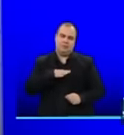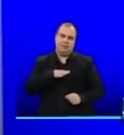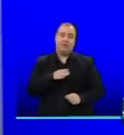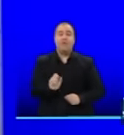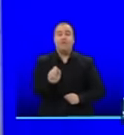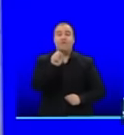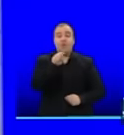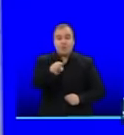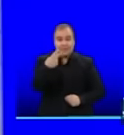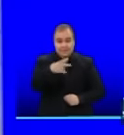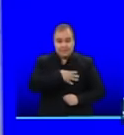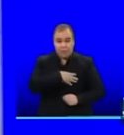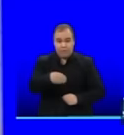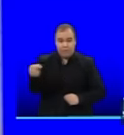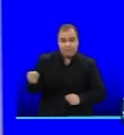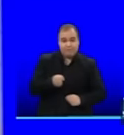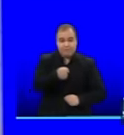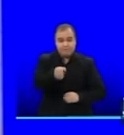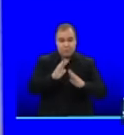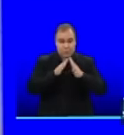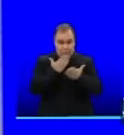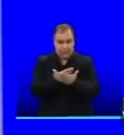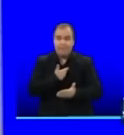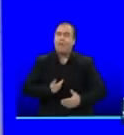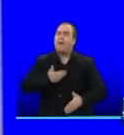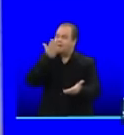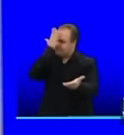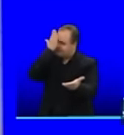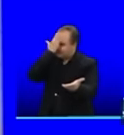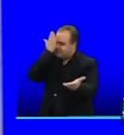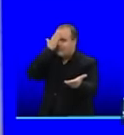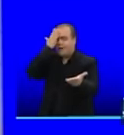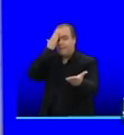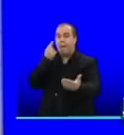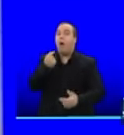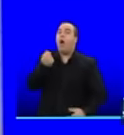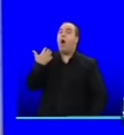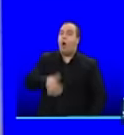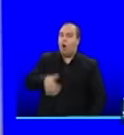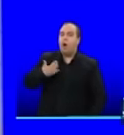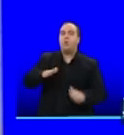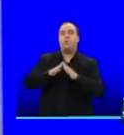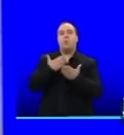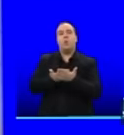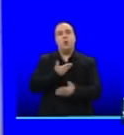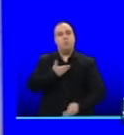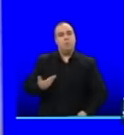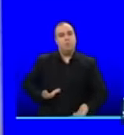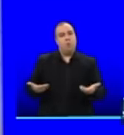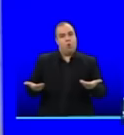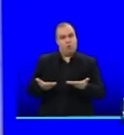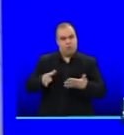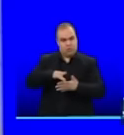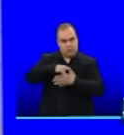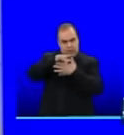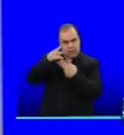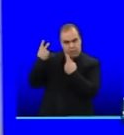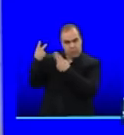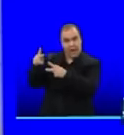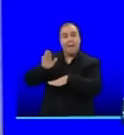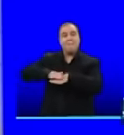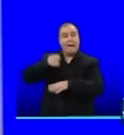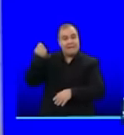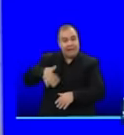Que coloca seu filho na escola pública sabe, ou deveria saber, que é mais caro a escola pública hoje, liderada por esse incompetente, do que uma